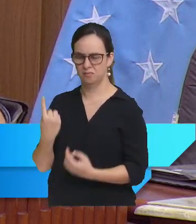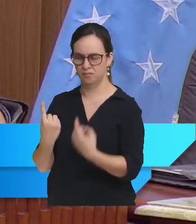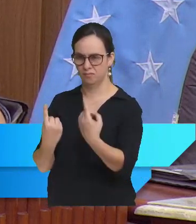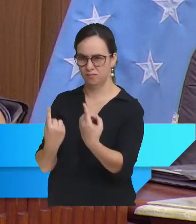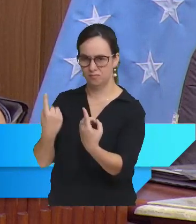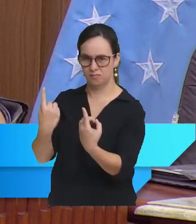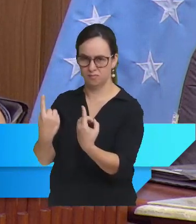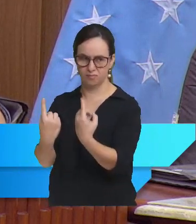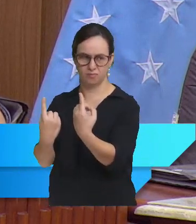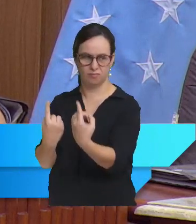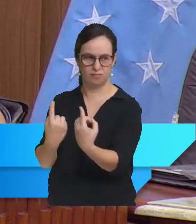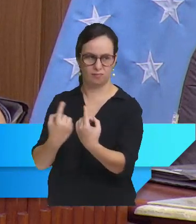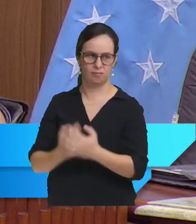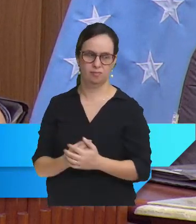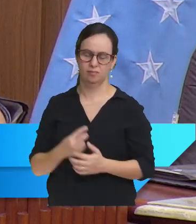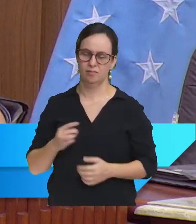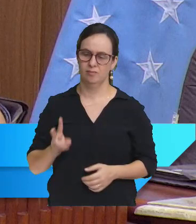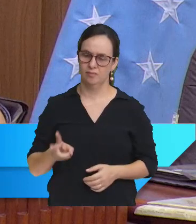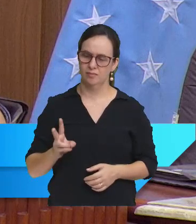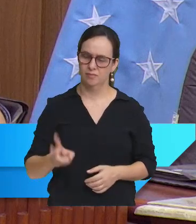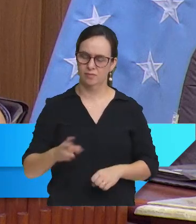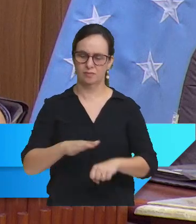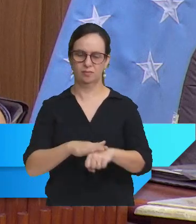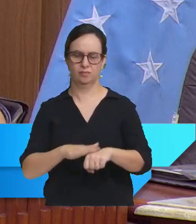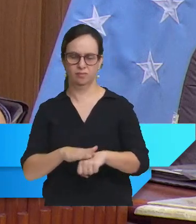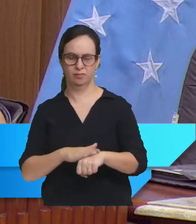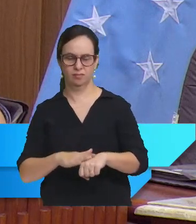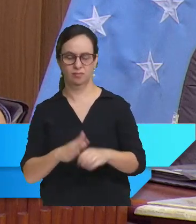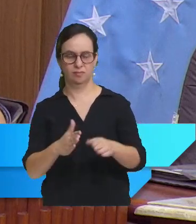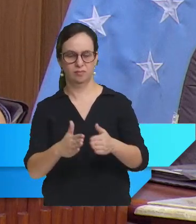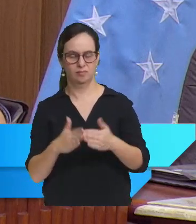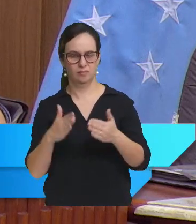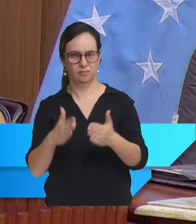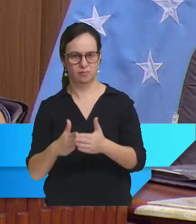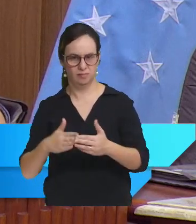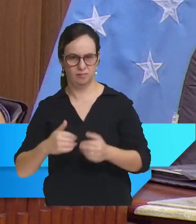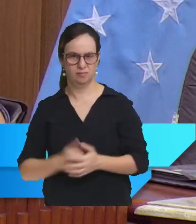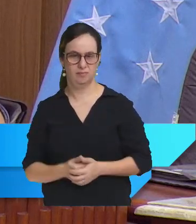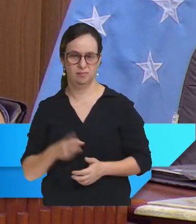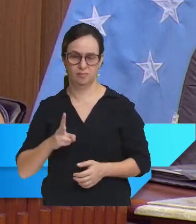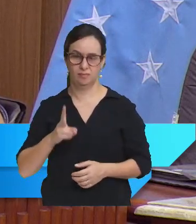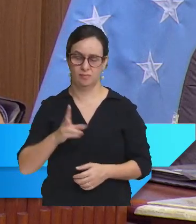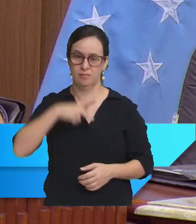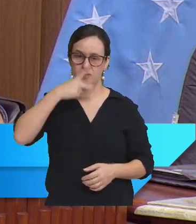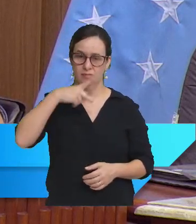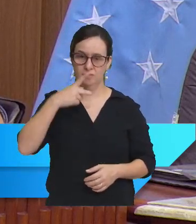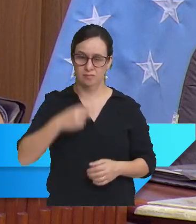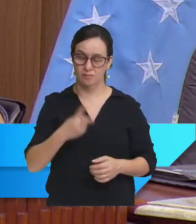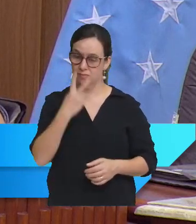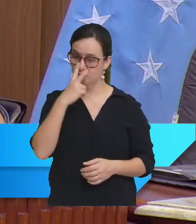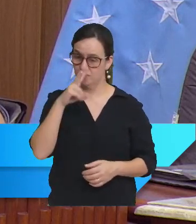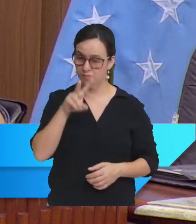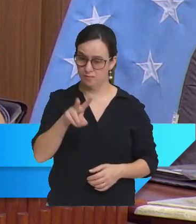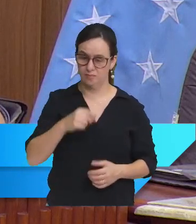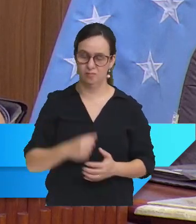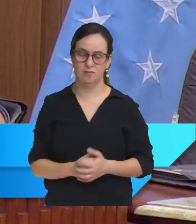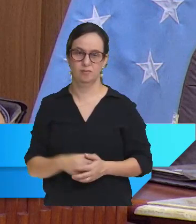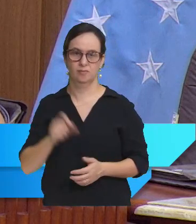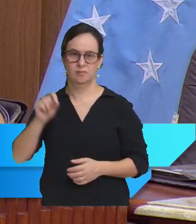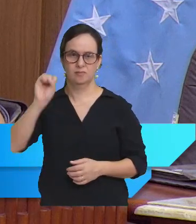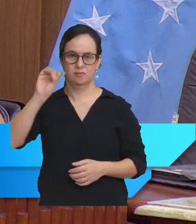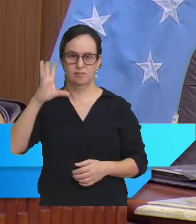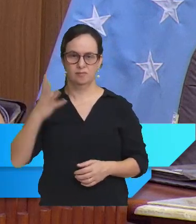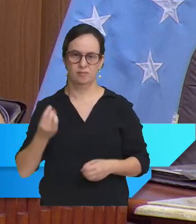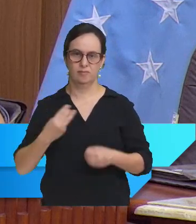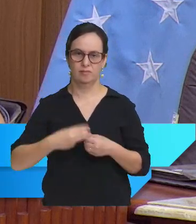está sendo reconhecido. E o que eu posso dizer é isso. Vamos olhar bem para o cenário que está se desenhando no município. Vamos